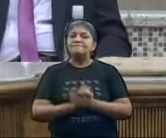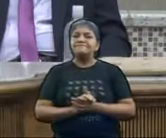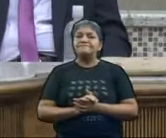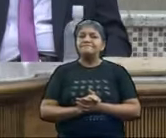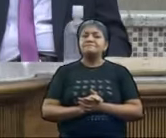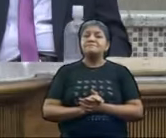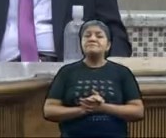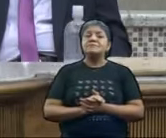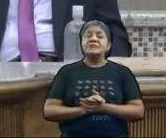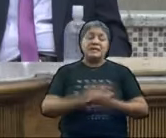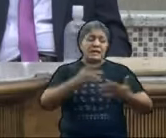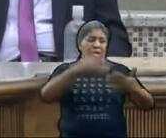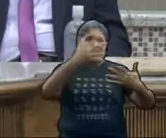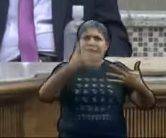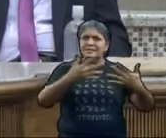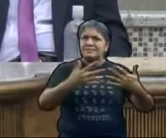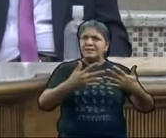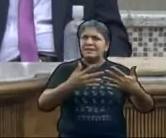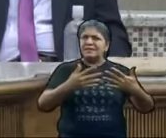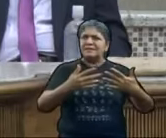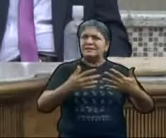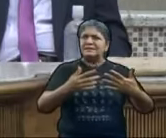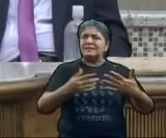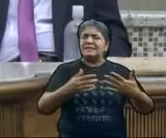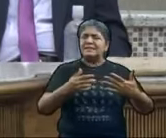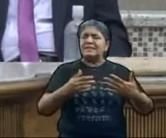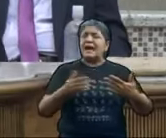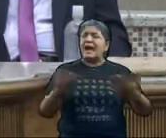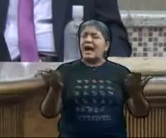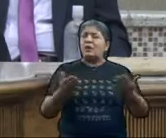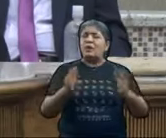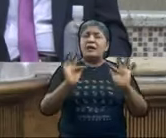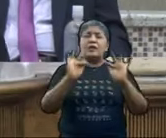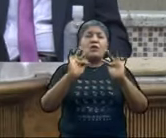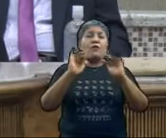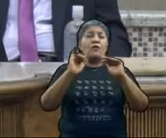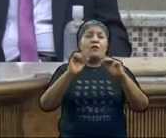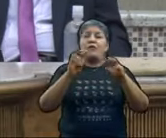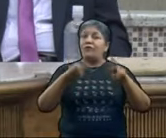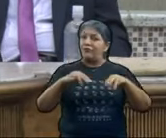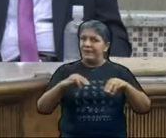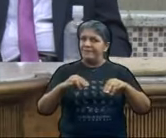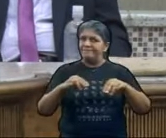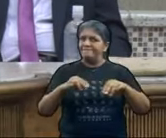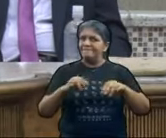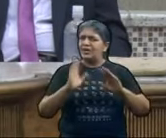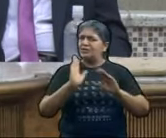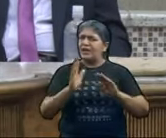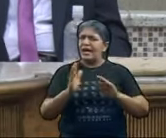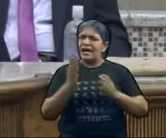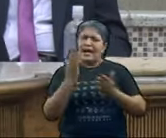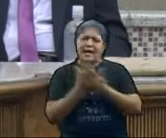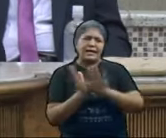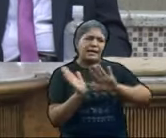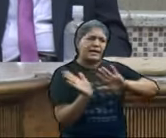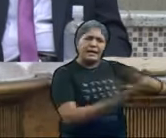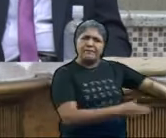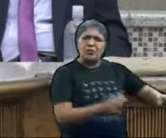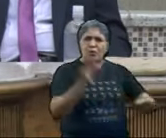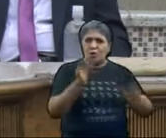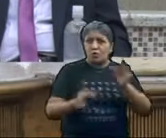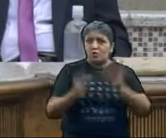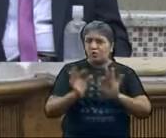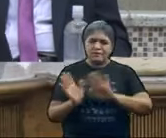juízo final, tudo isso já aconteceu. É por isso que o texto sagrado que nós lemos diz: e vi